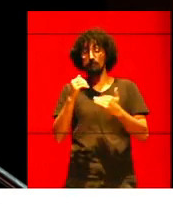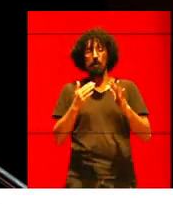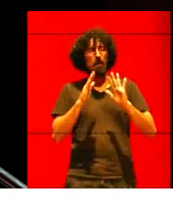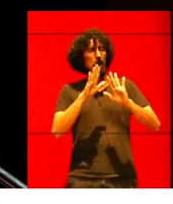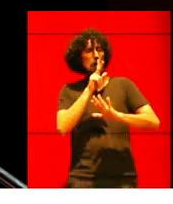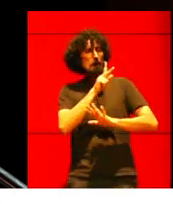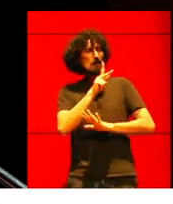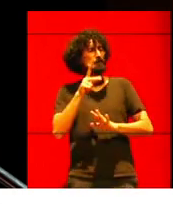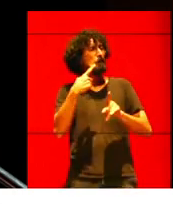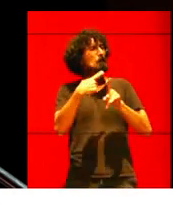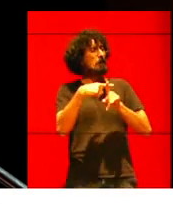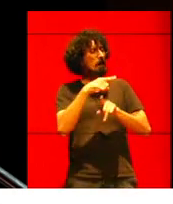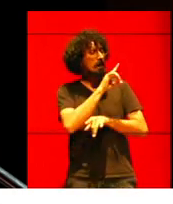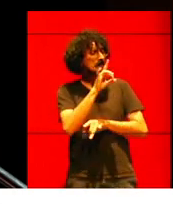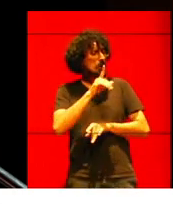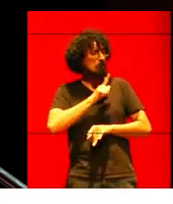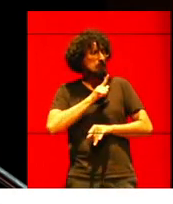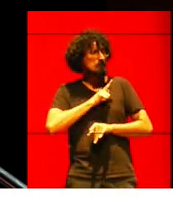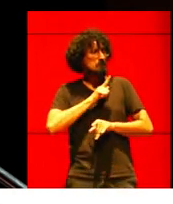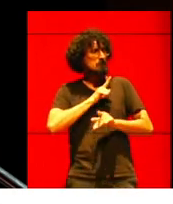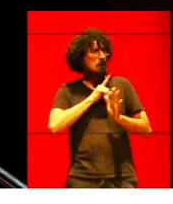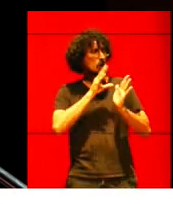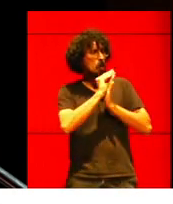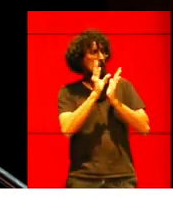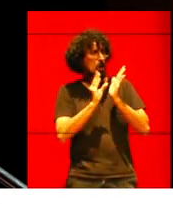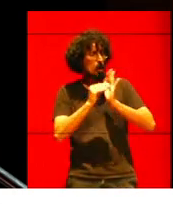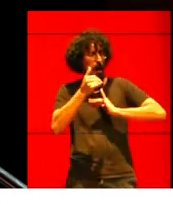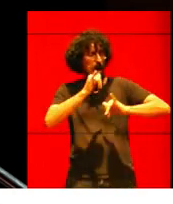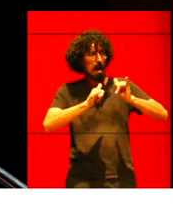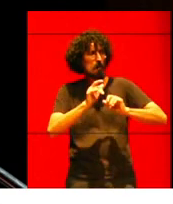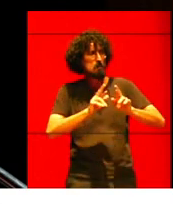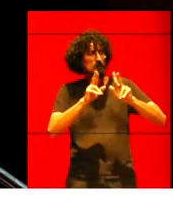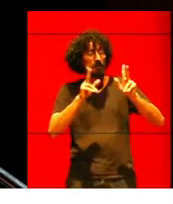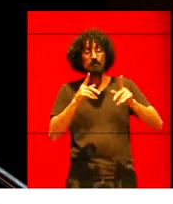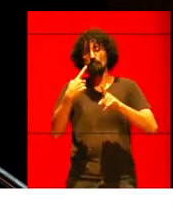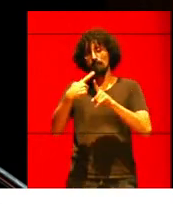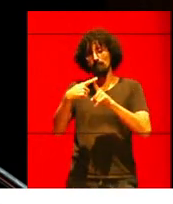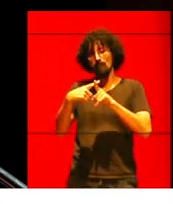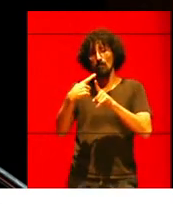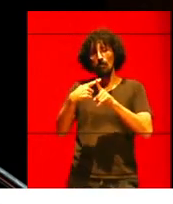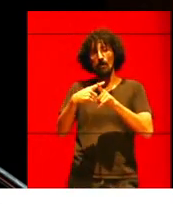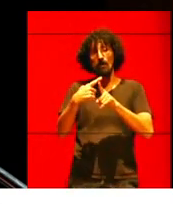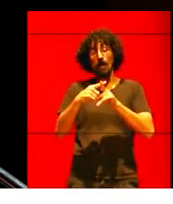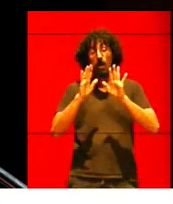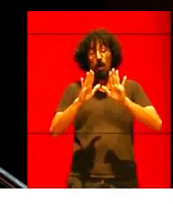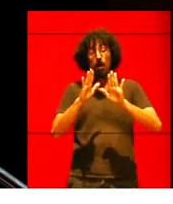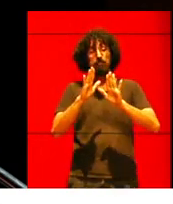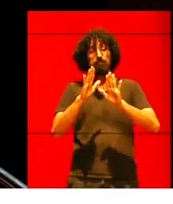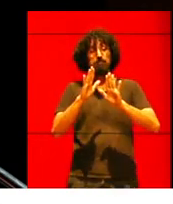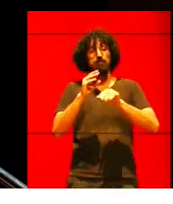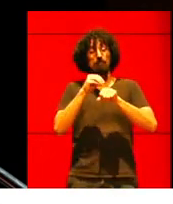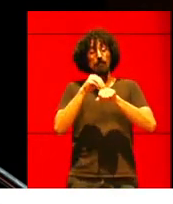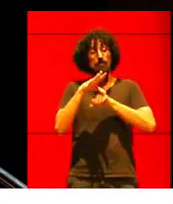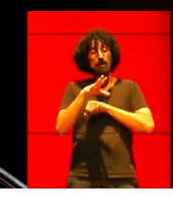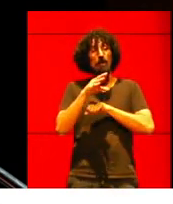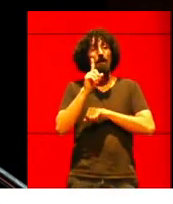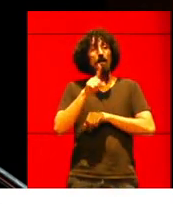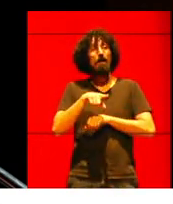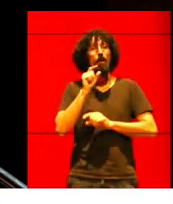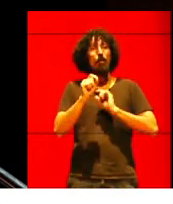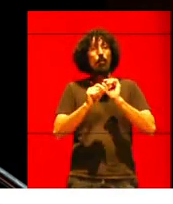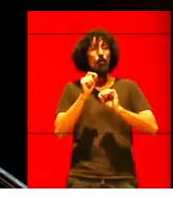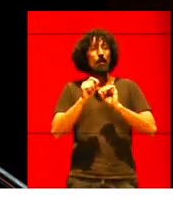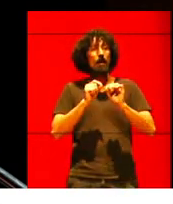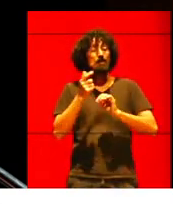então por que que cada um tem uma composição química diferente? Por que que, inclusive, eu não consigo fazer a quebra da celulose, mas eu consigo